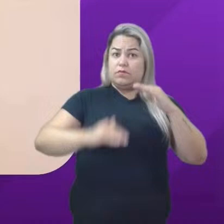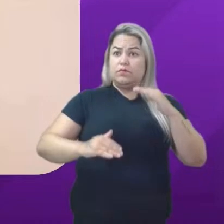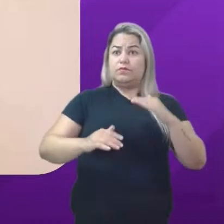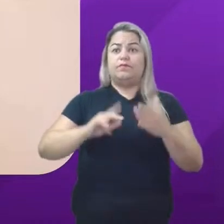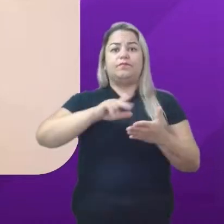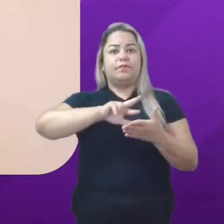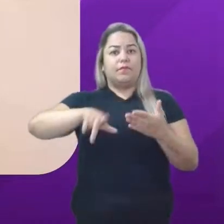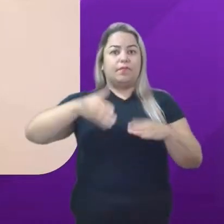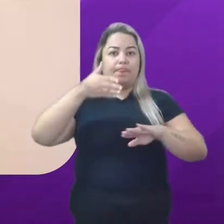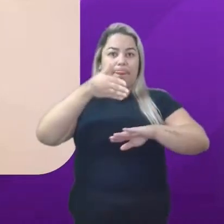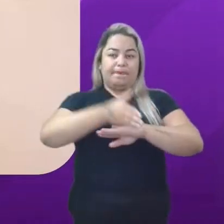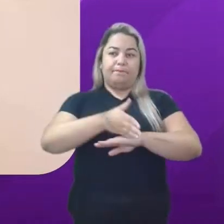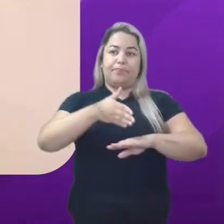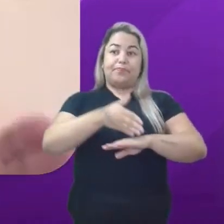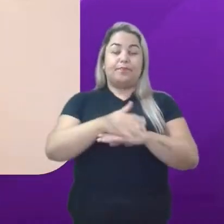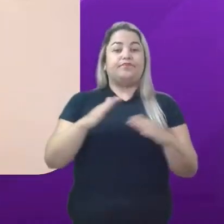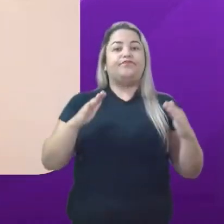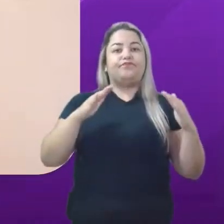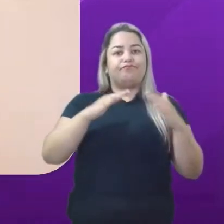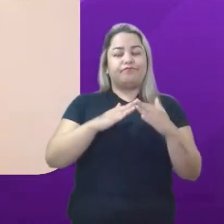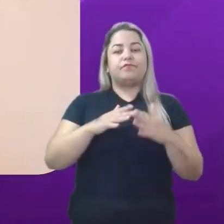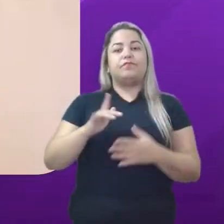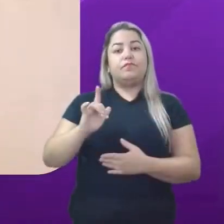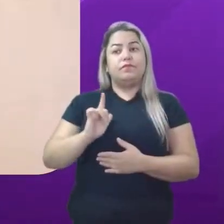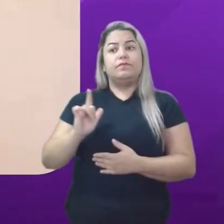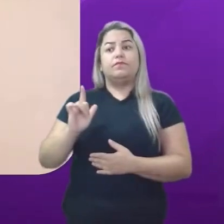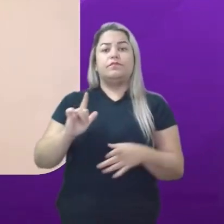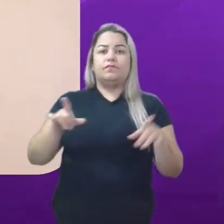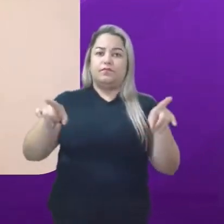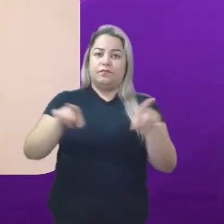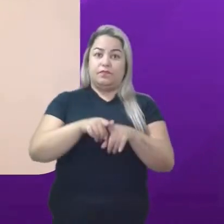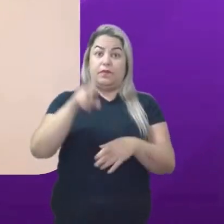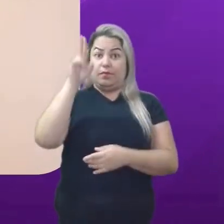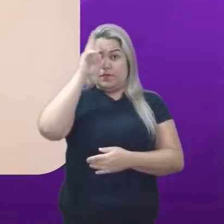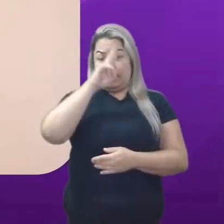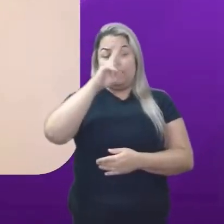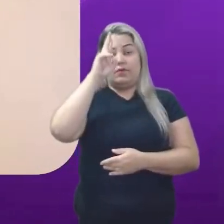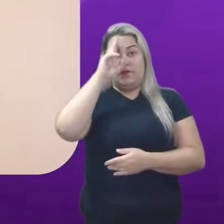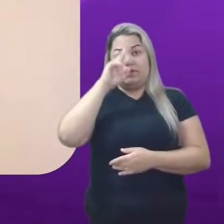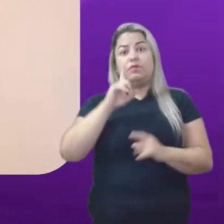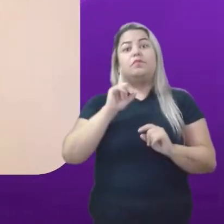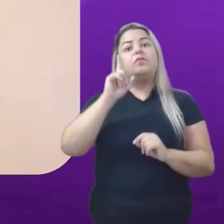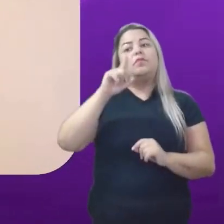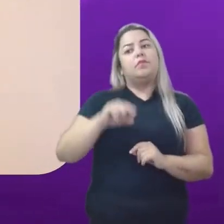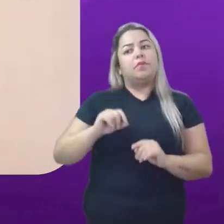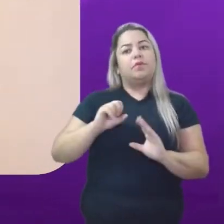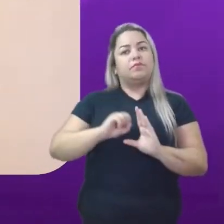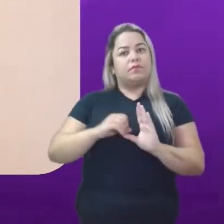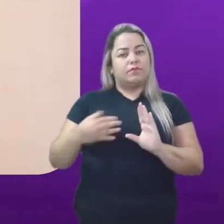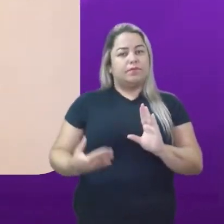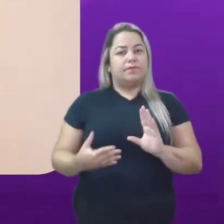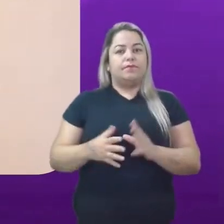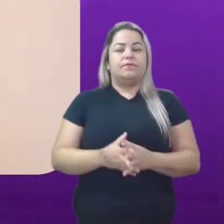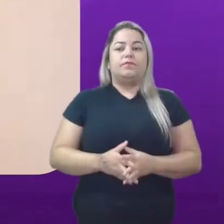gênero no acesso à moradia, ele também é um aspecto histórico, também é um aspecto que é